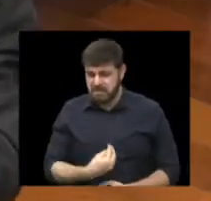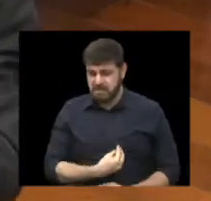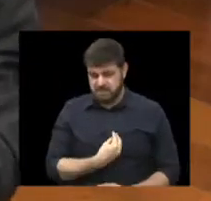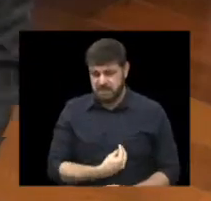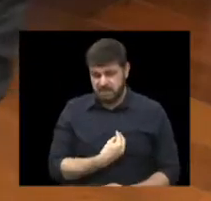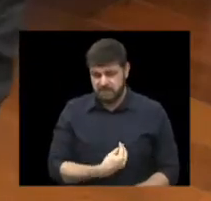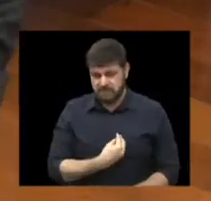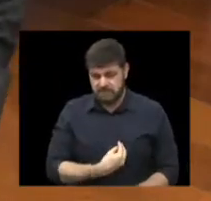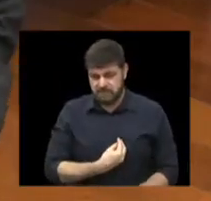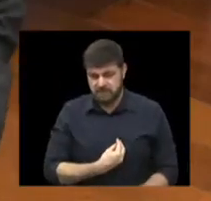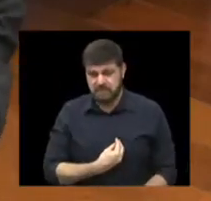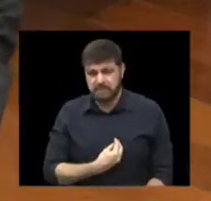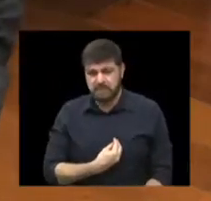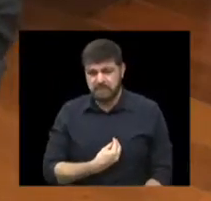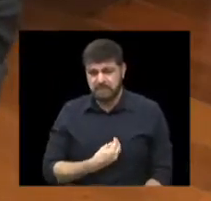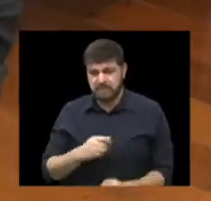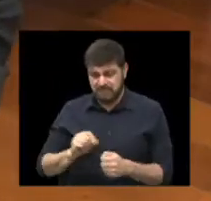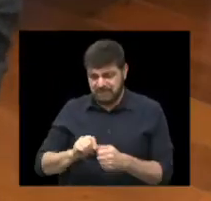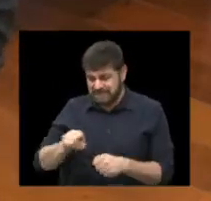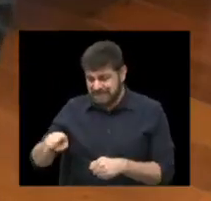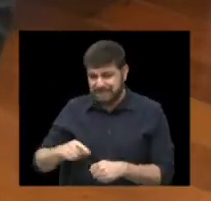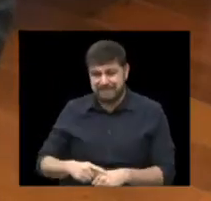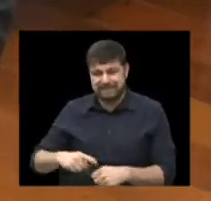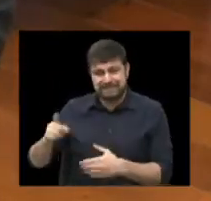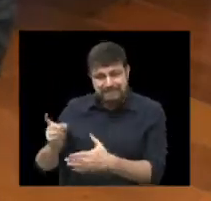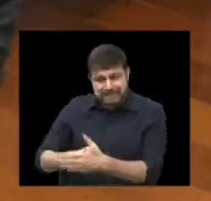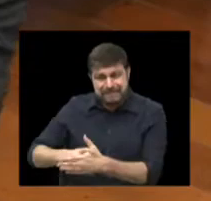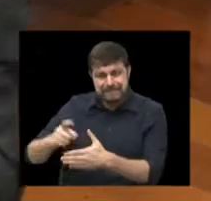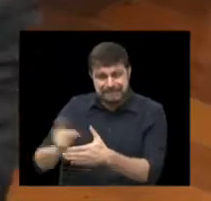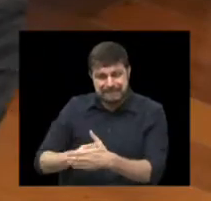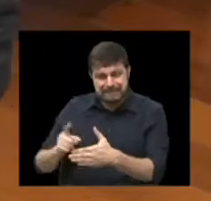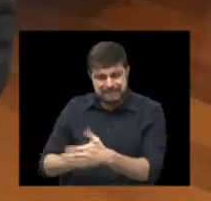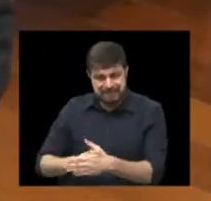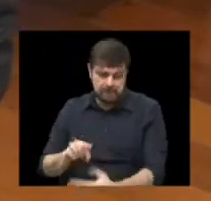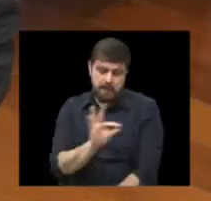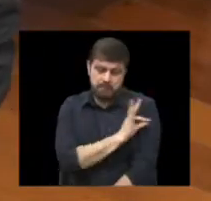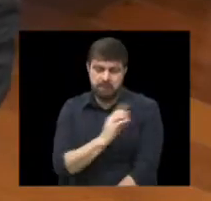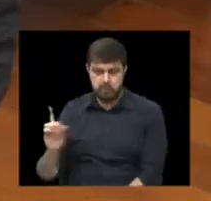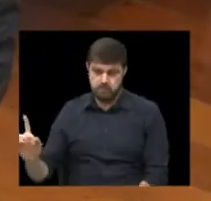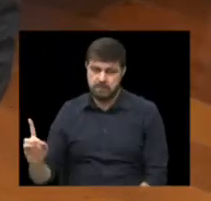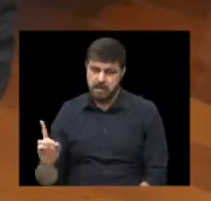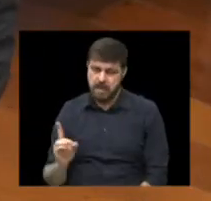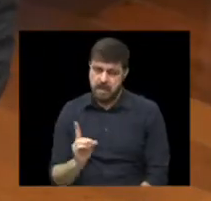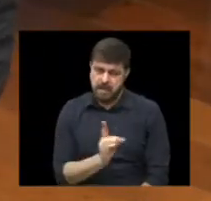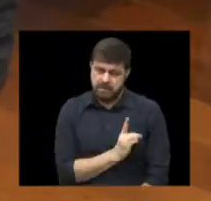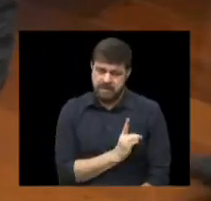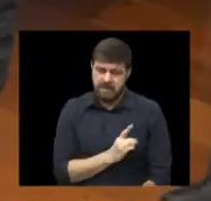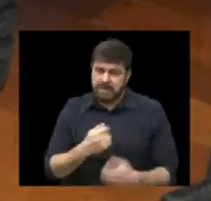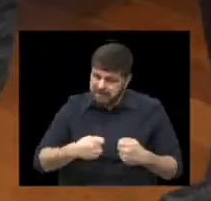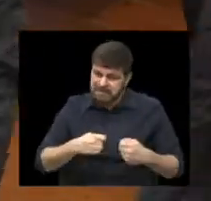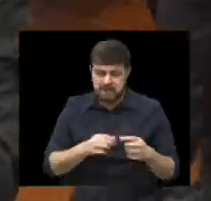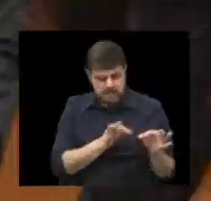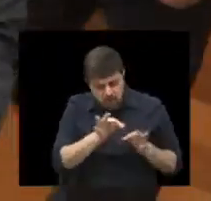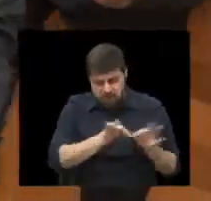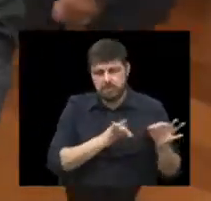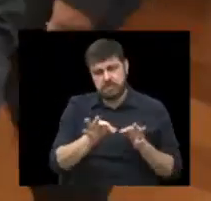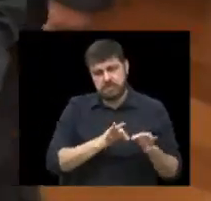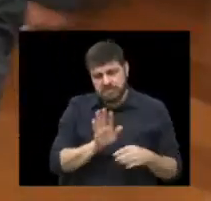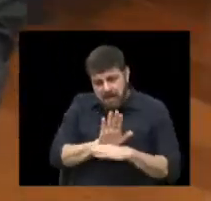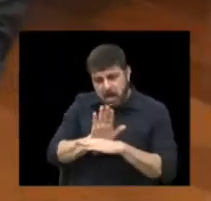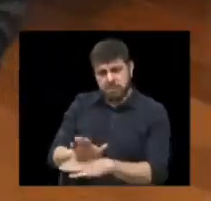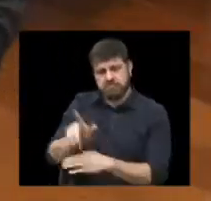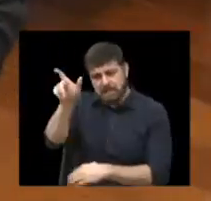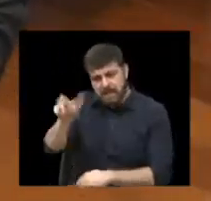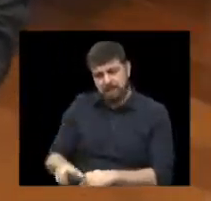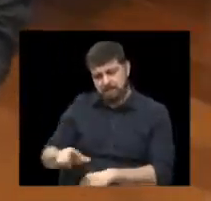mora na cidade, tornar o inadimplente adimplente. E para isso, precisa fazer um programa como esse, um projeto como esse. Todo